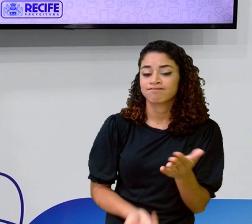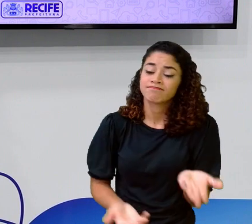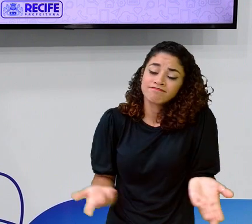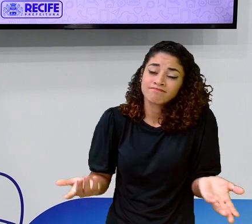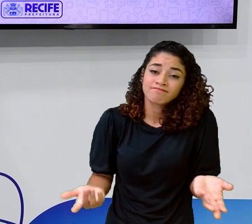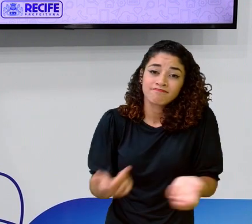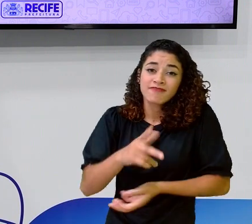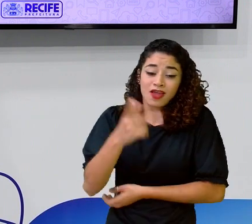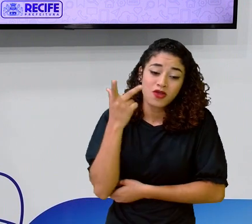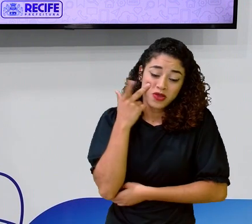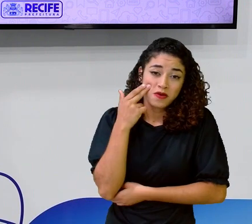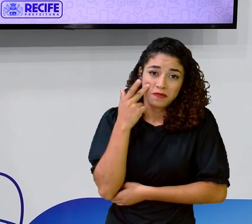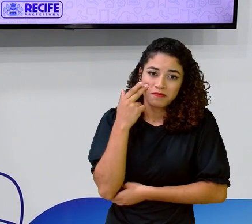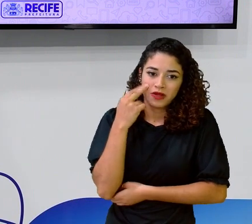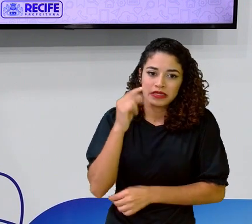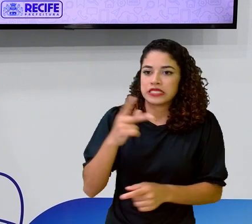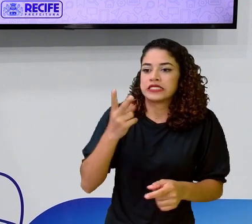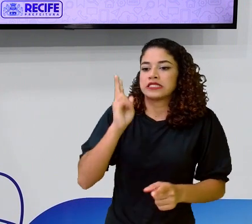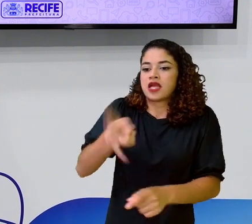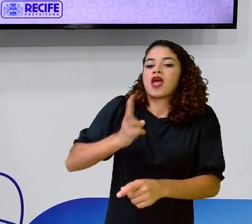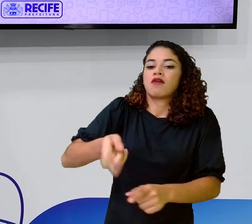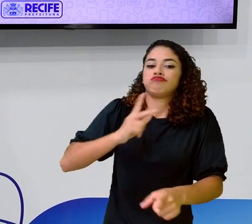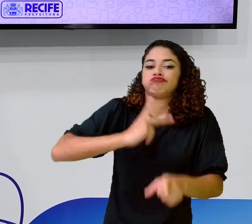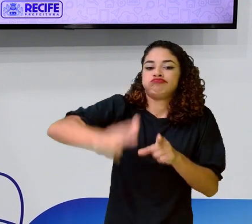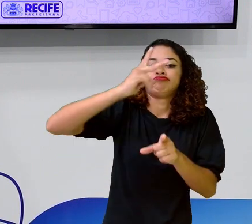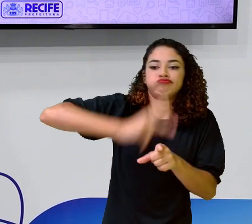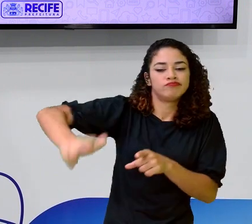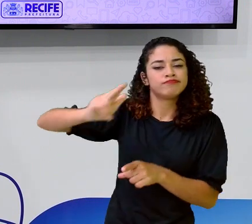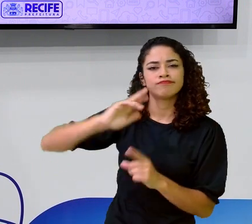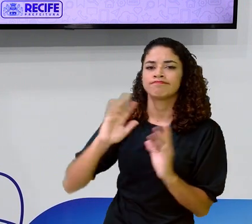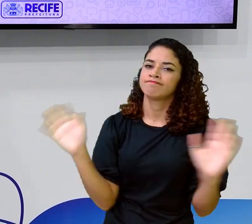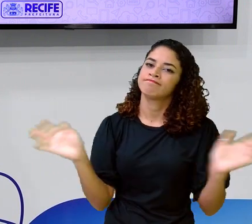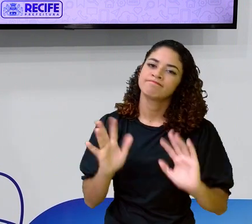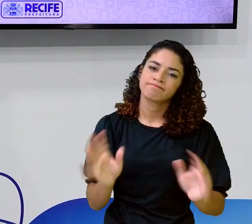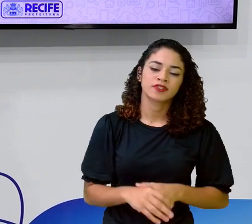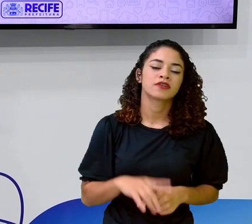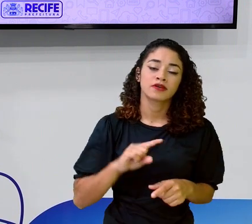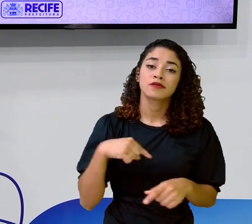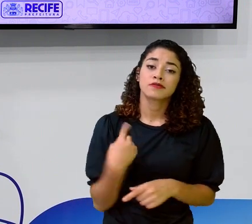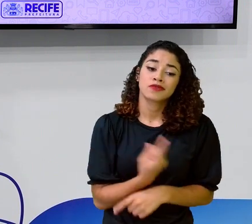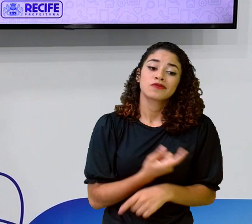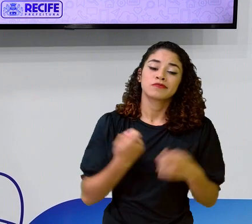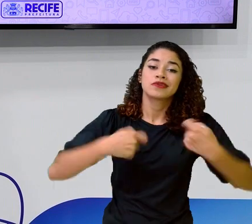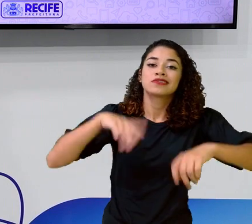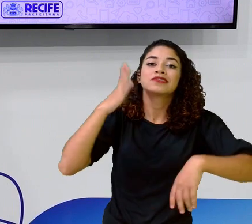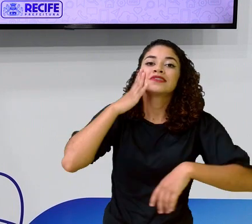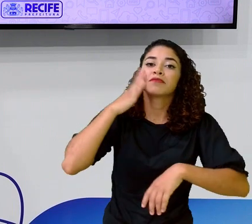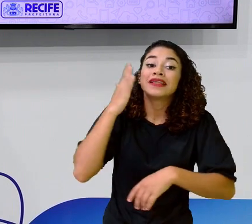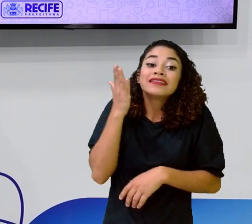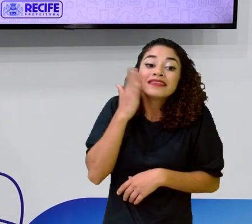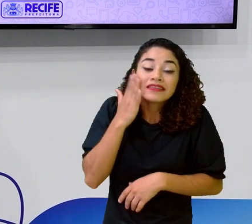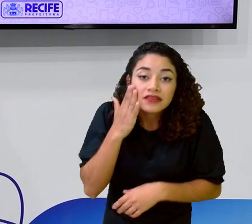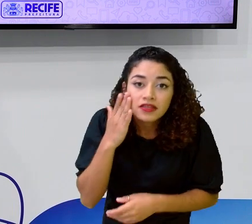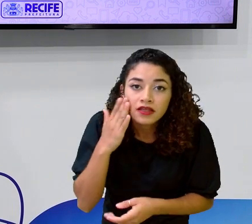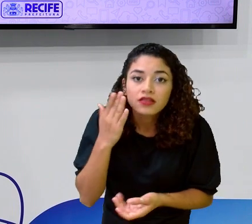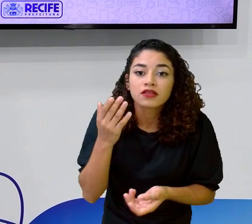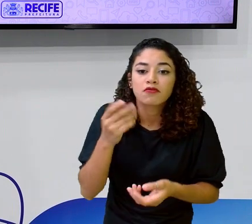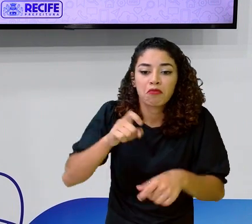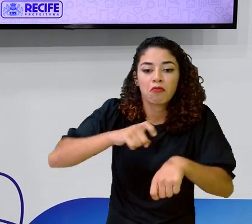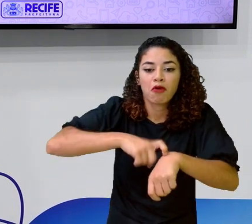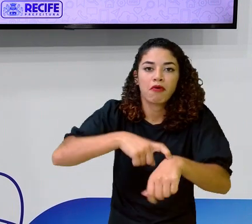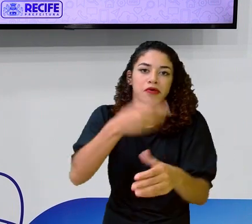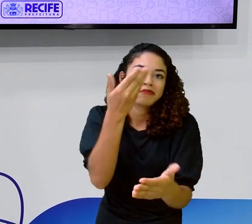acontece, nem sempre se ganha, mas também é preciso saber perder. Mas, o nosso